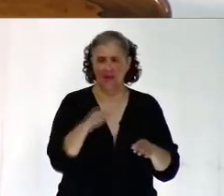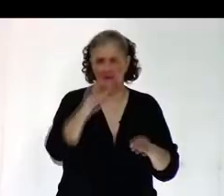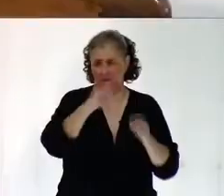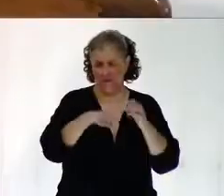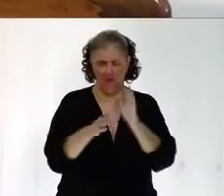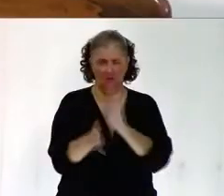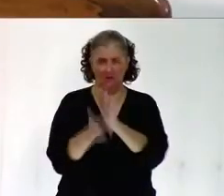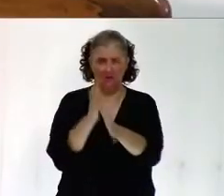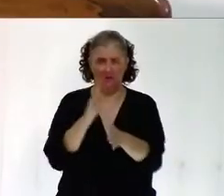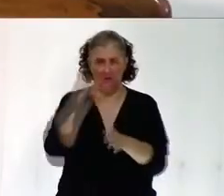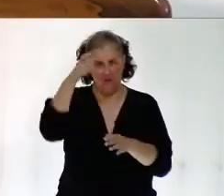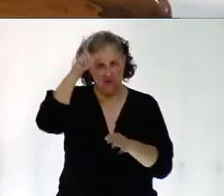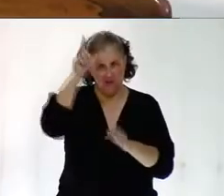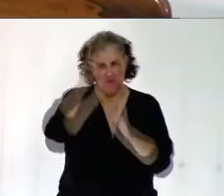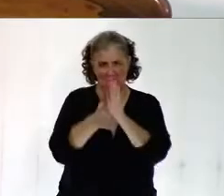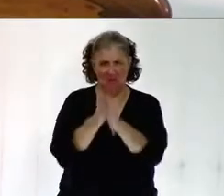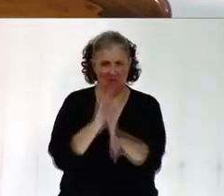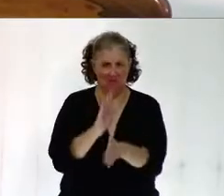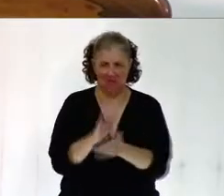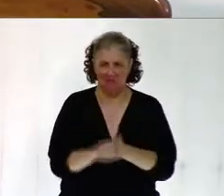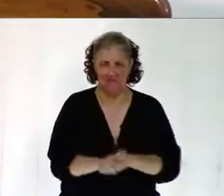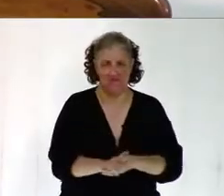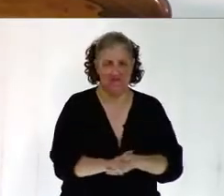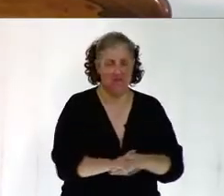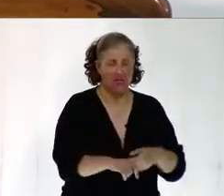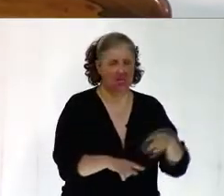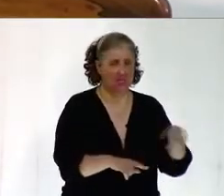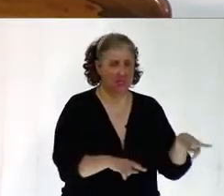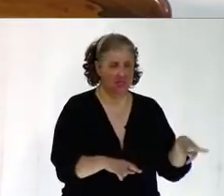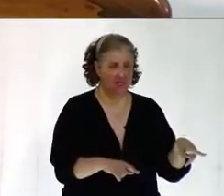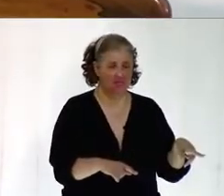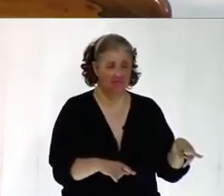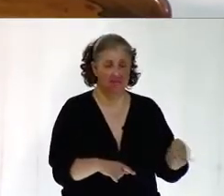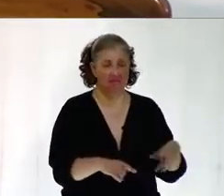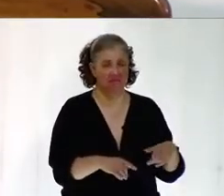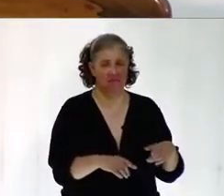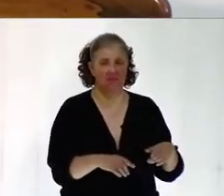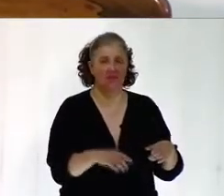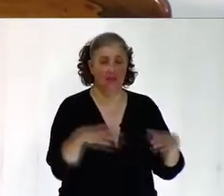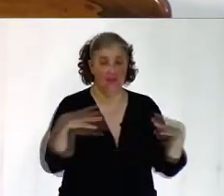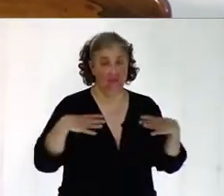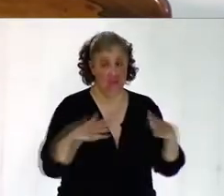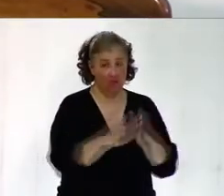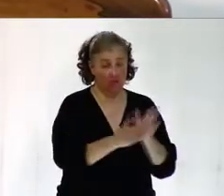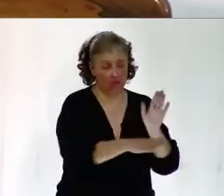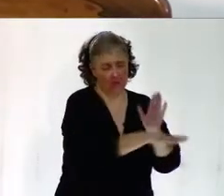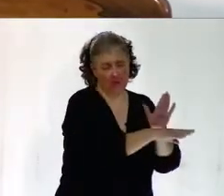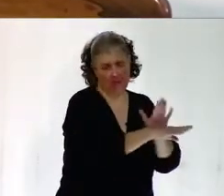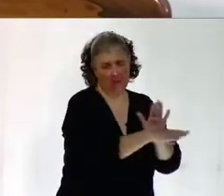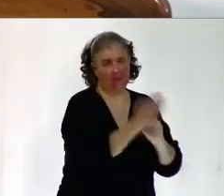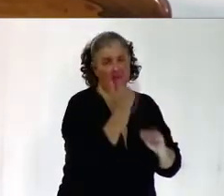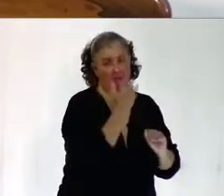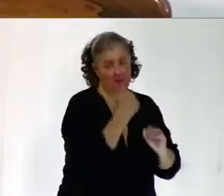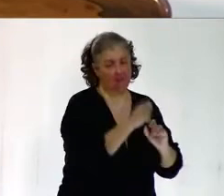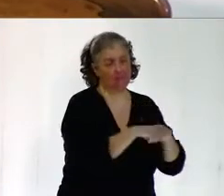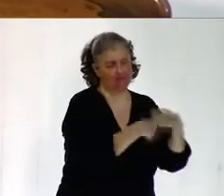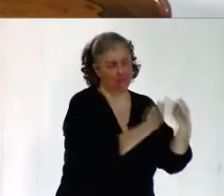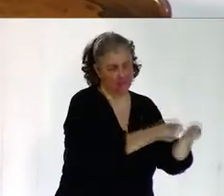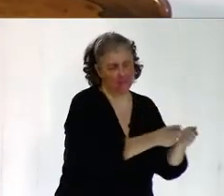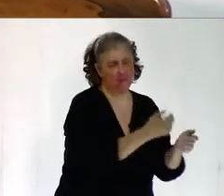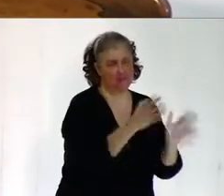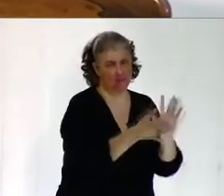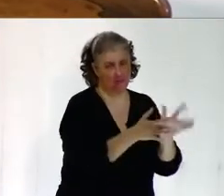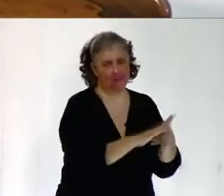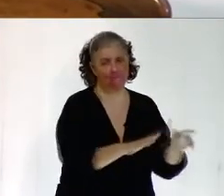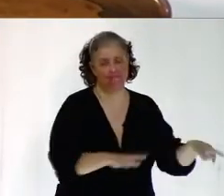aqui em lucas até momento oportuno é bom isso aqui nos leva então essa